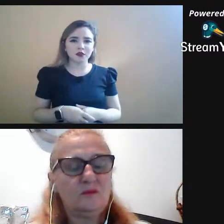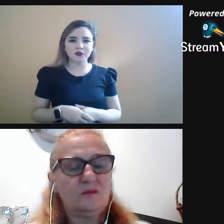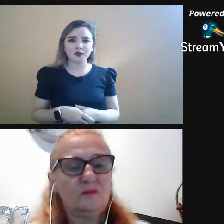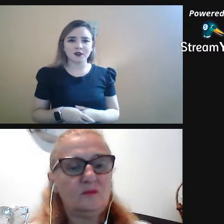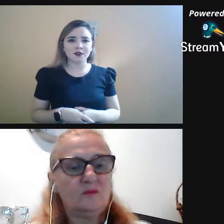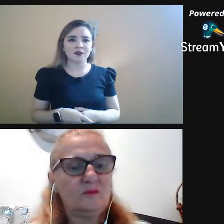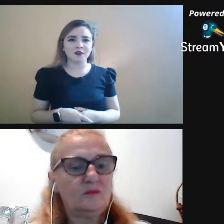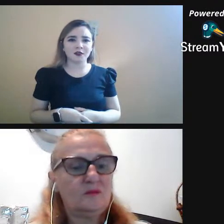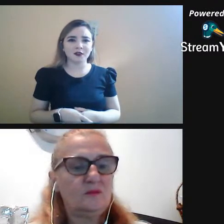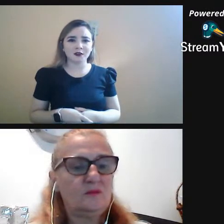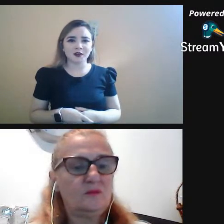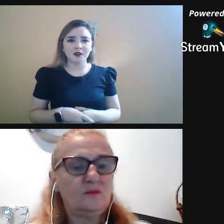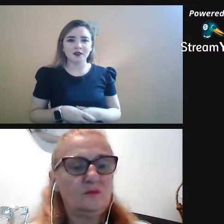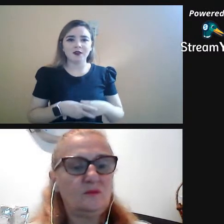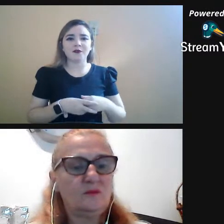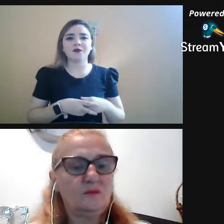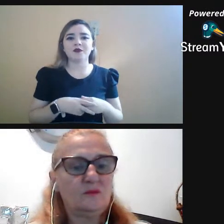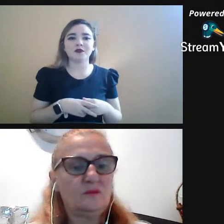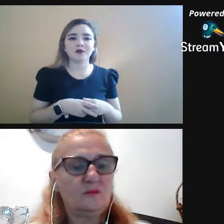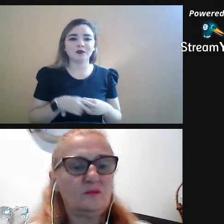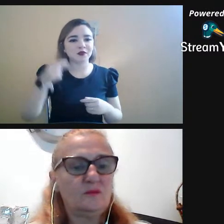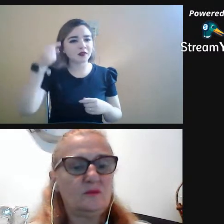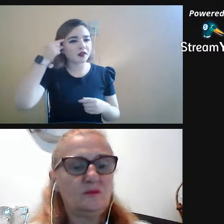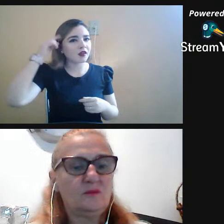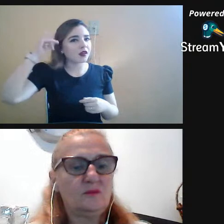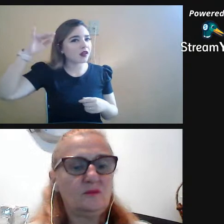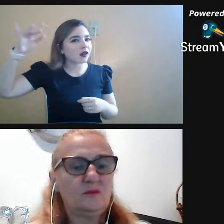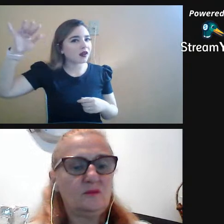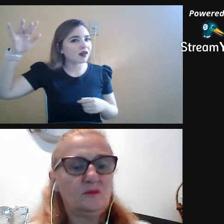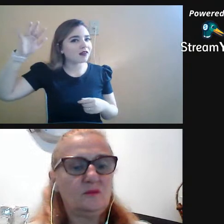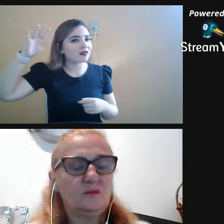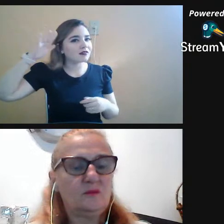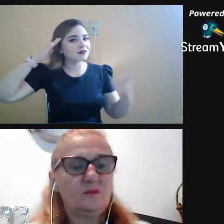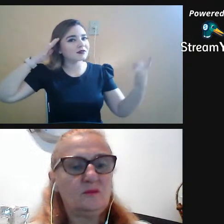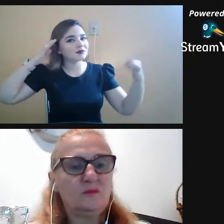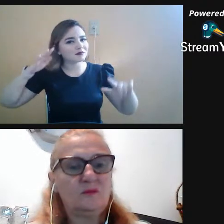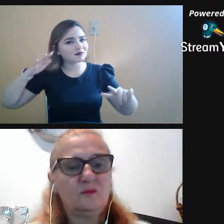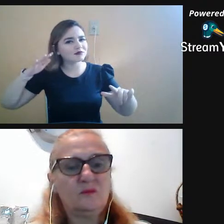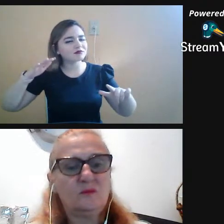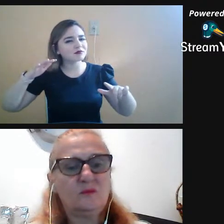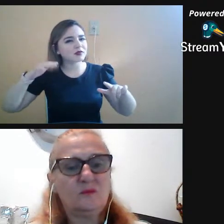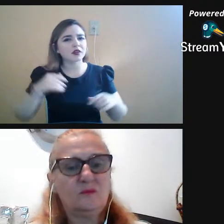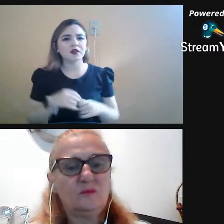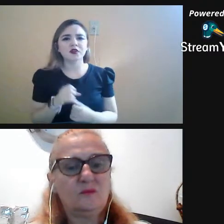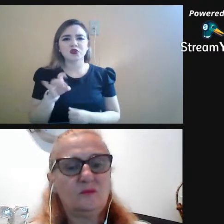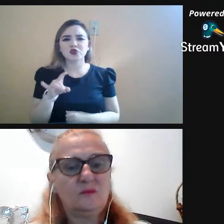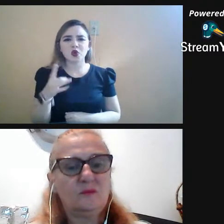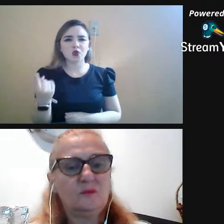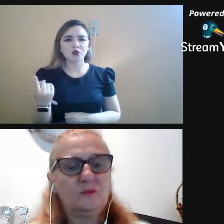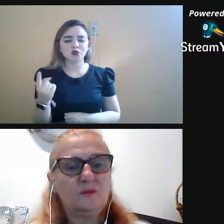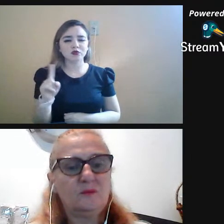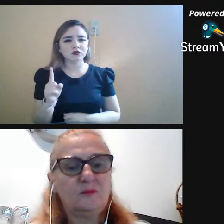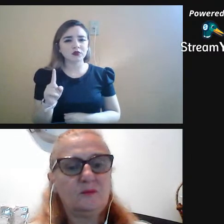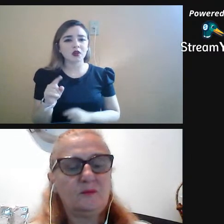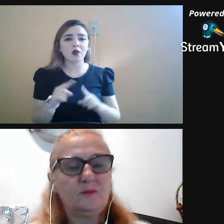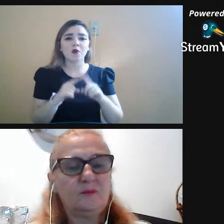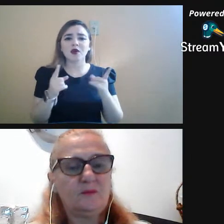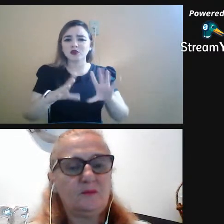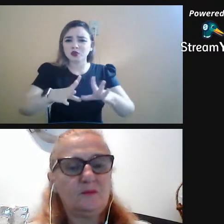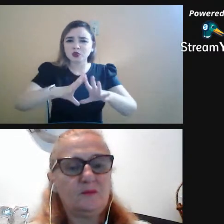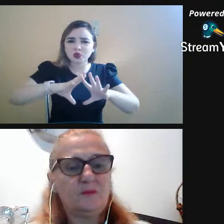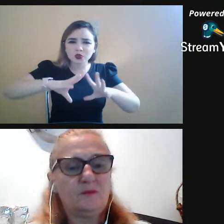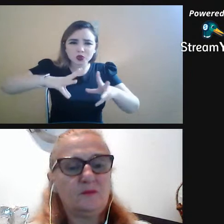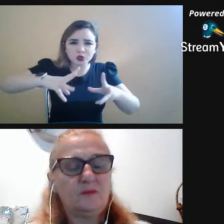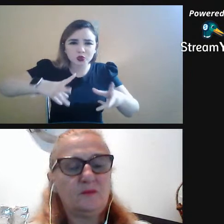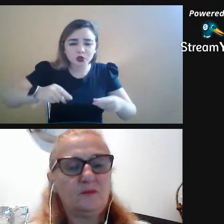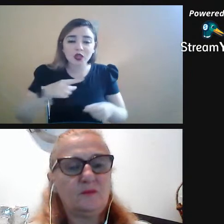ele provoca você refletir isso, né? Não só ele, mas, por exemplo, sobre a questão do lixo. Tem um